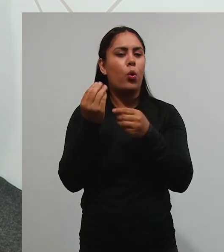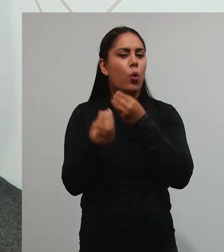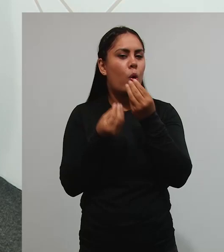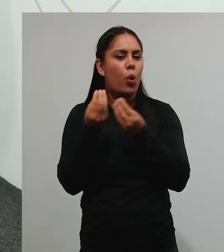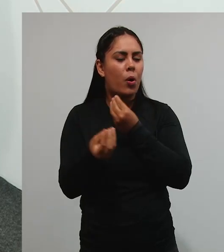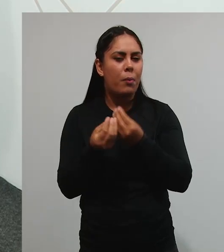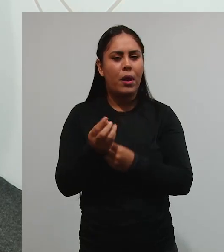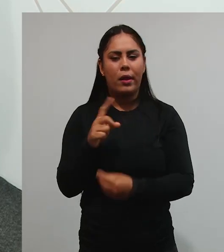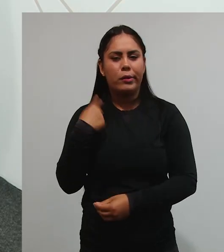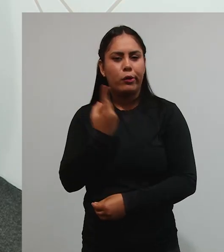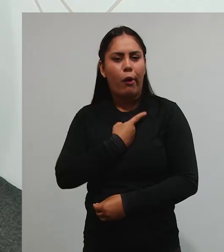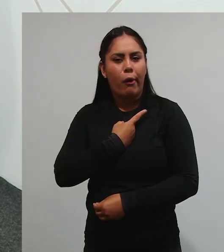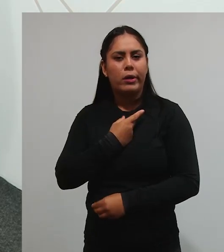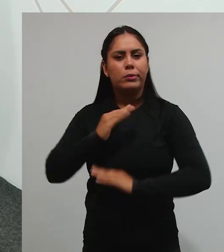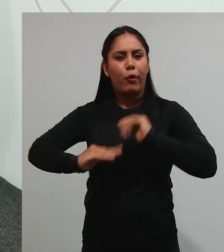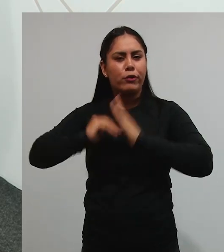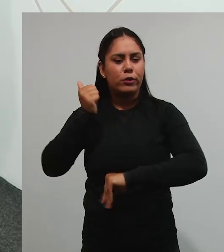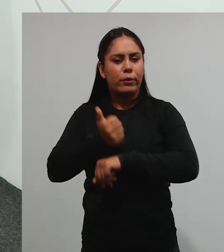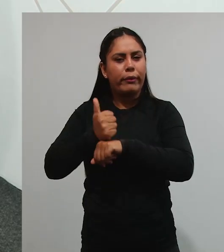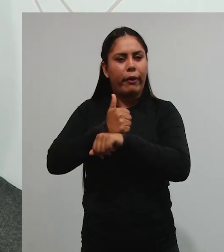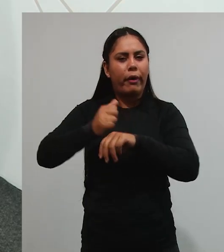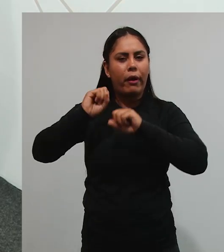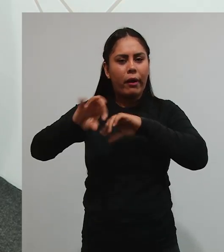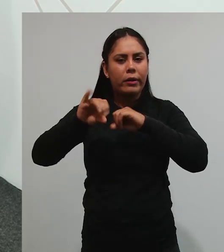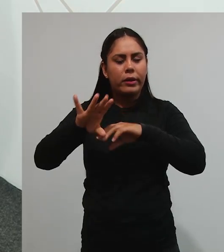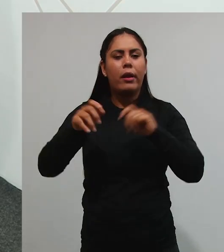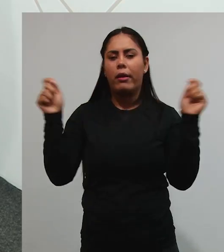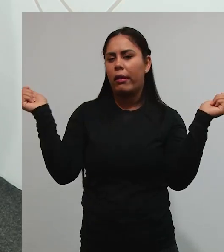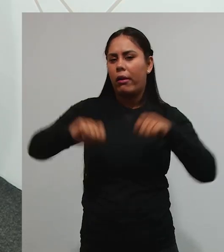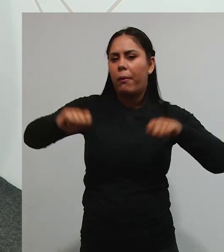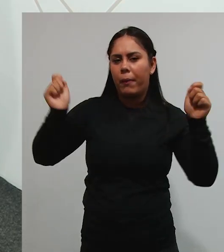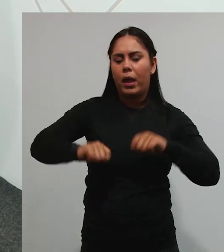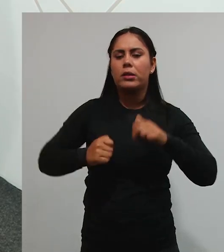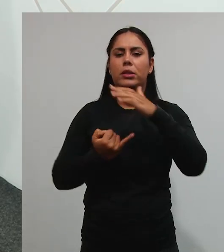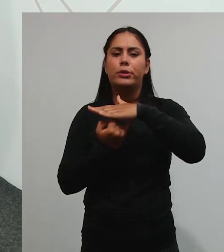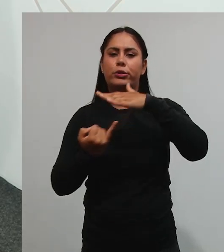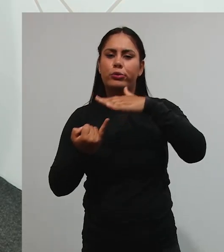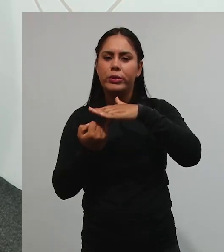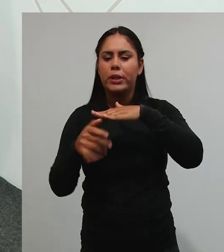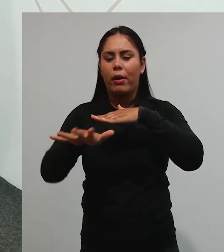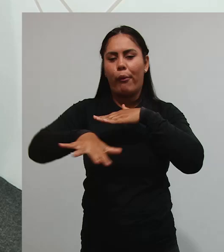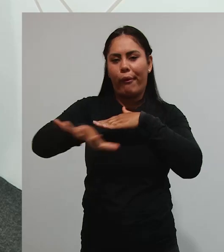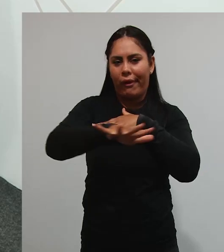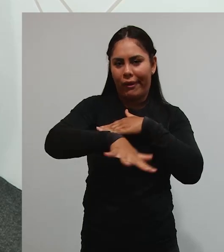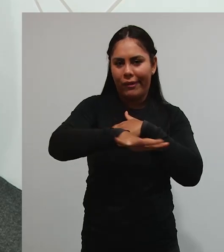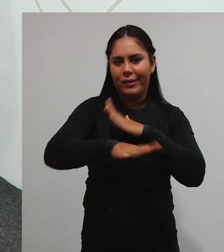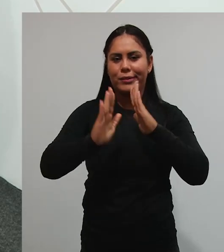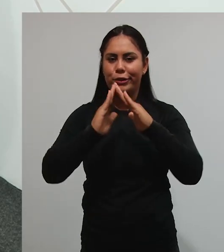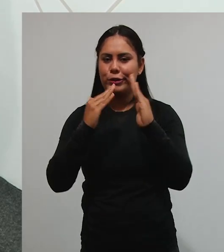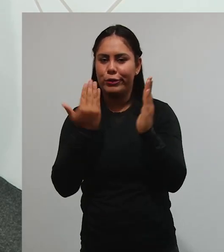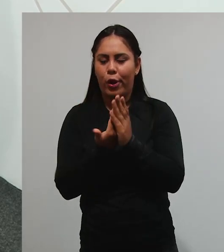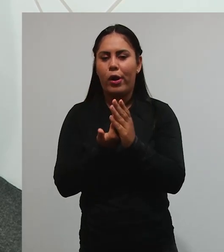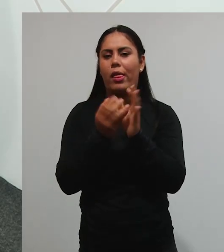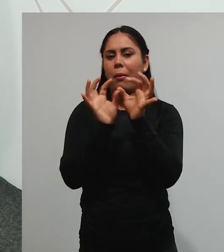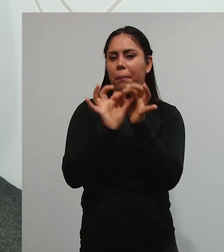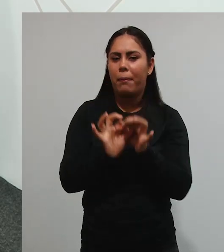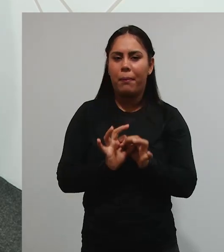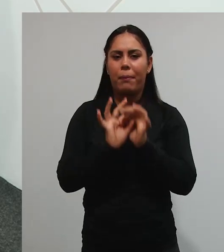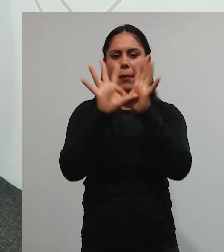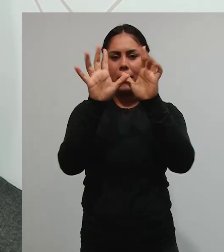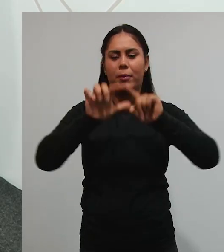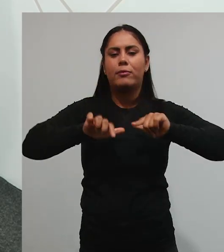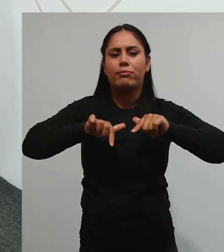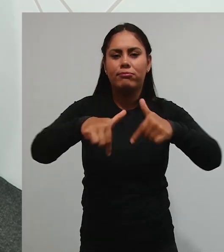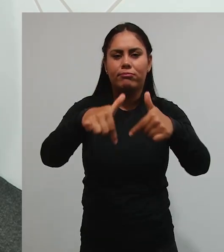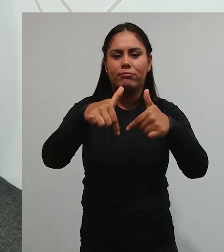vista de como a gente, enquanto educador, é capaz, e a instituição escola permite ou